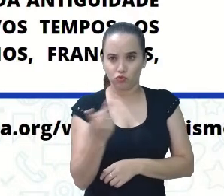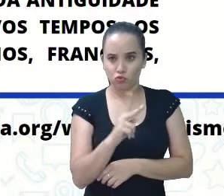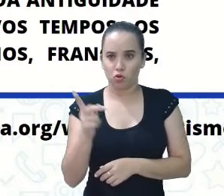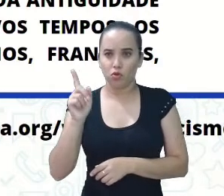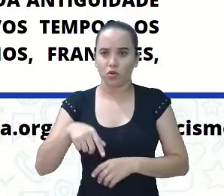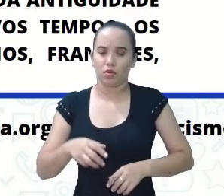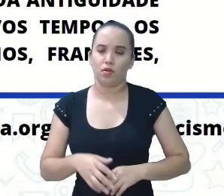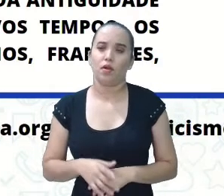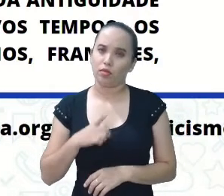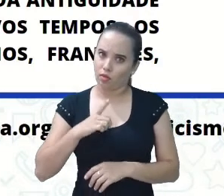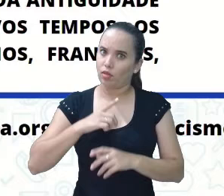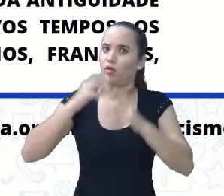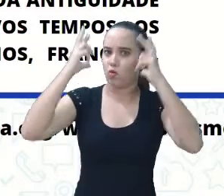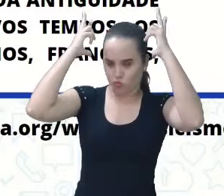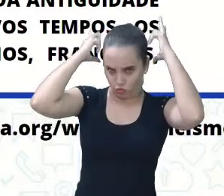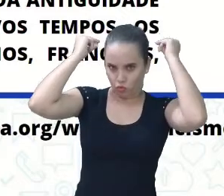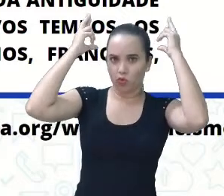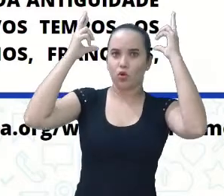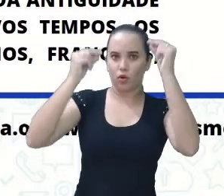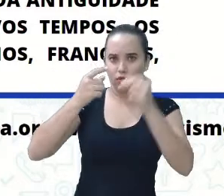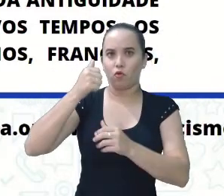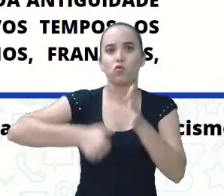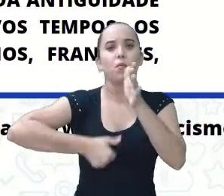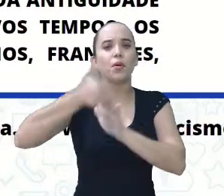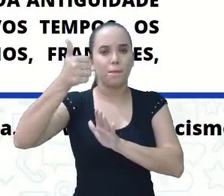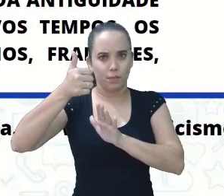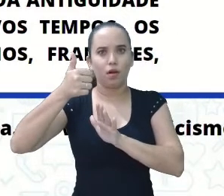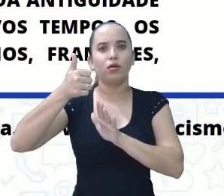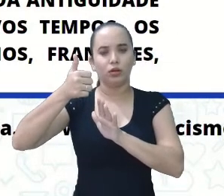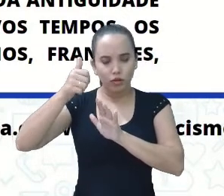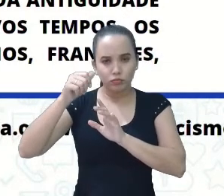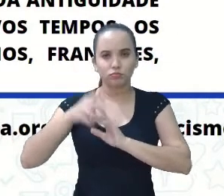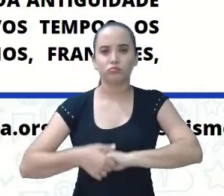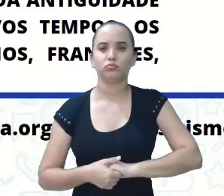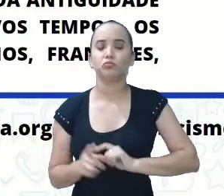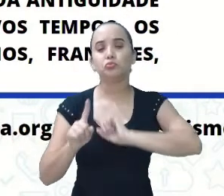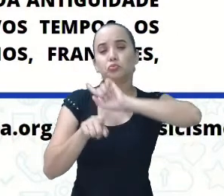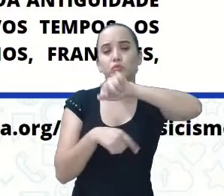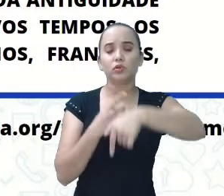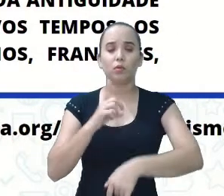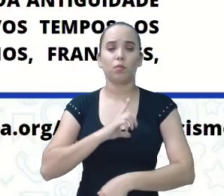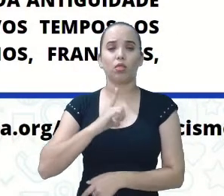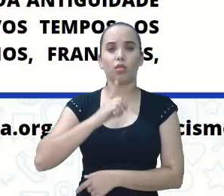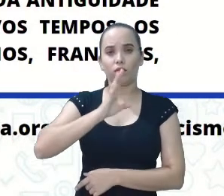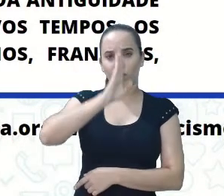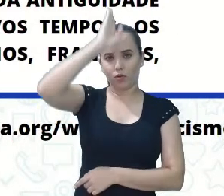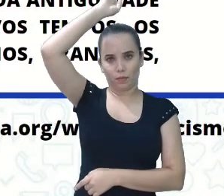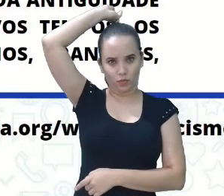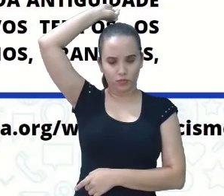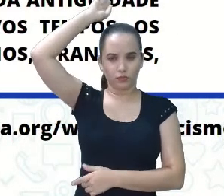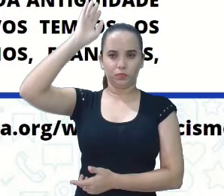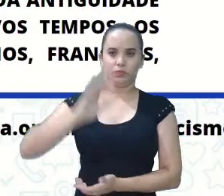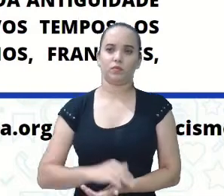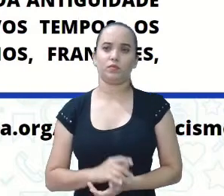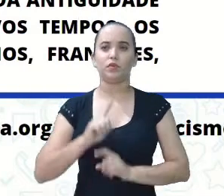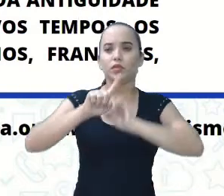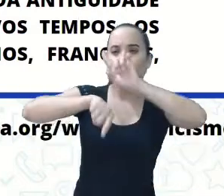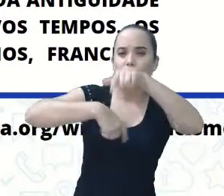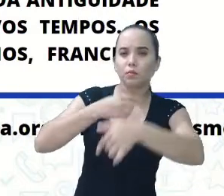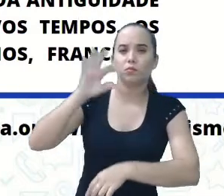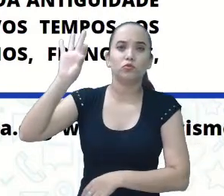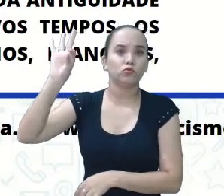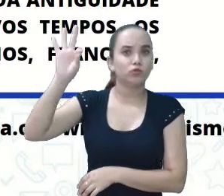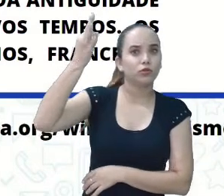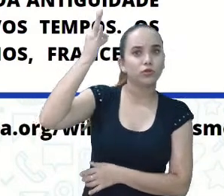classicistas foram gregos, lógico, né? E depois vieram os romanos. Depois, os